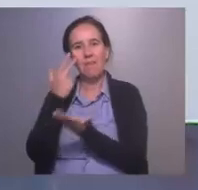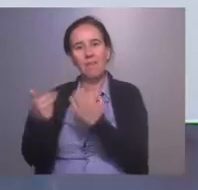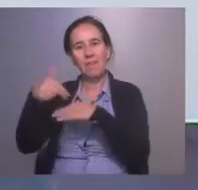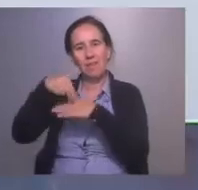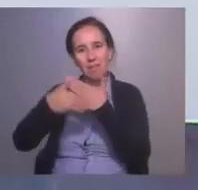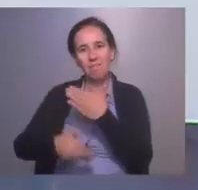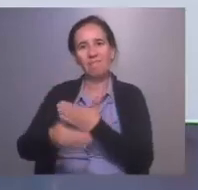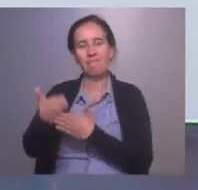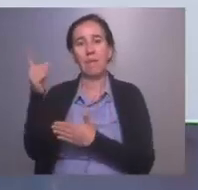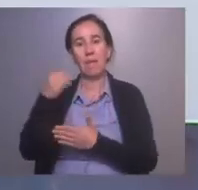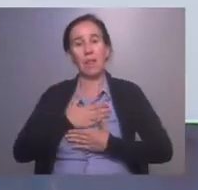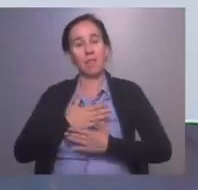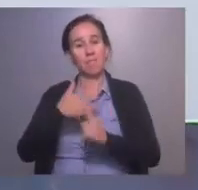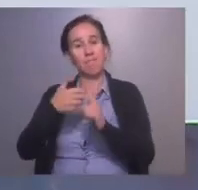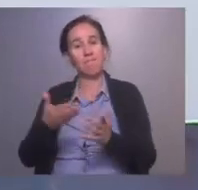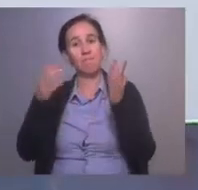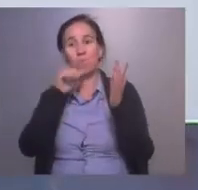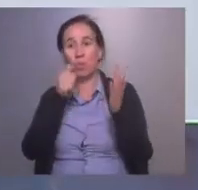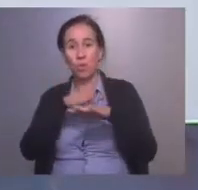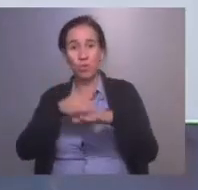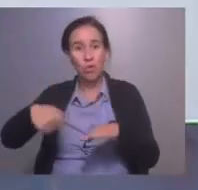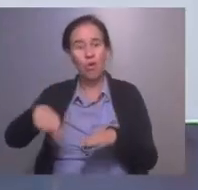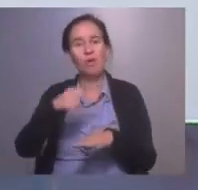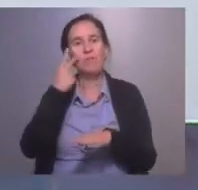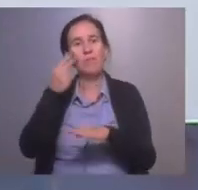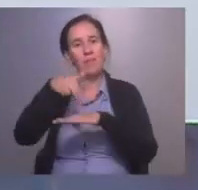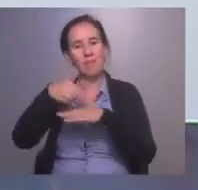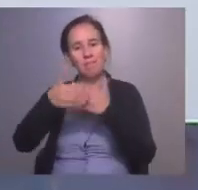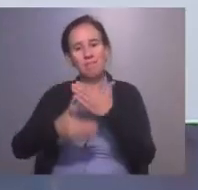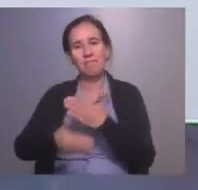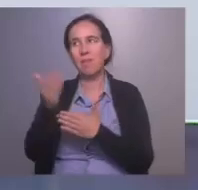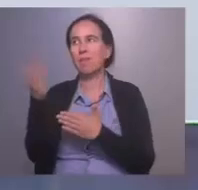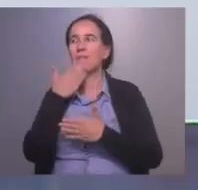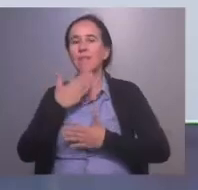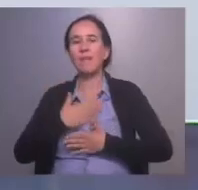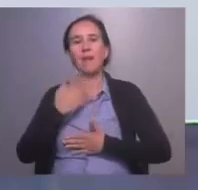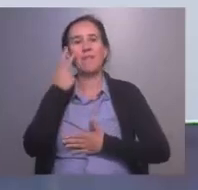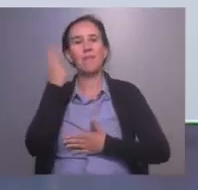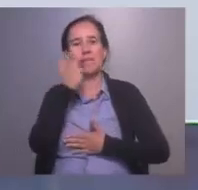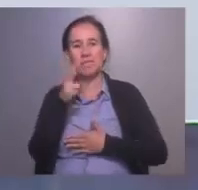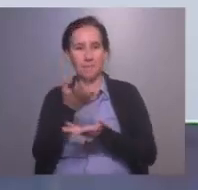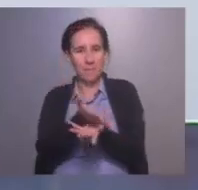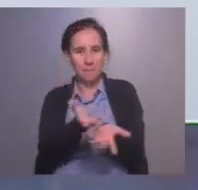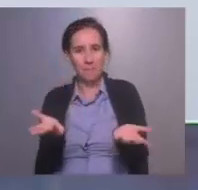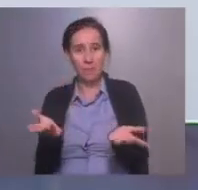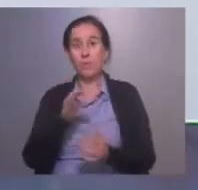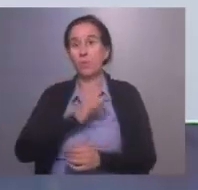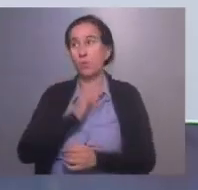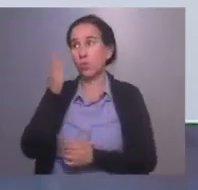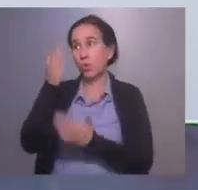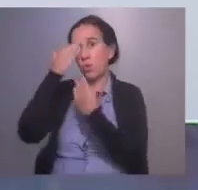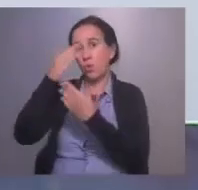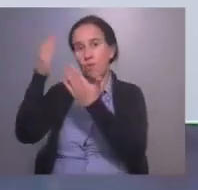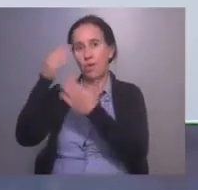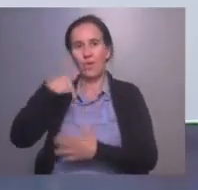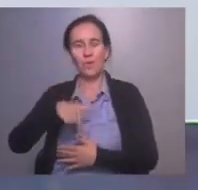por nós e da sua ressurreição, que nos deu a vida para sempre. Louvemos o Senhor neste